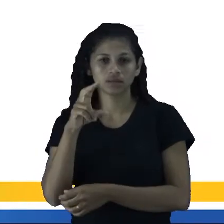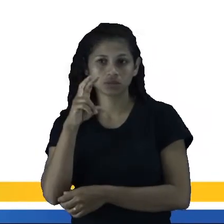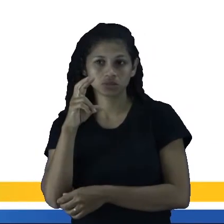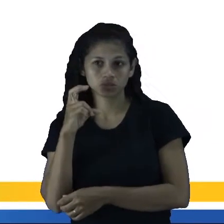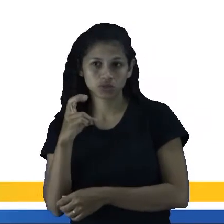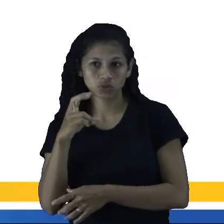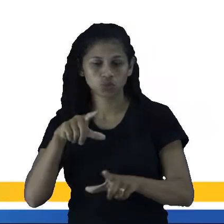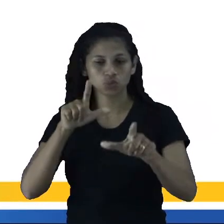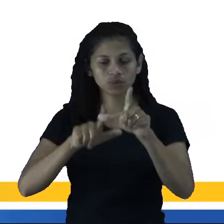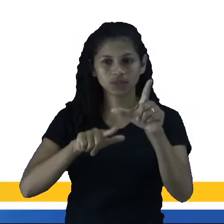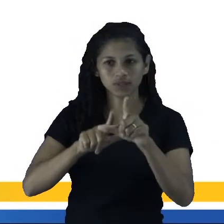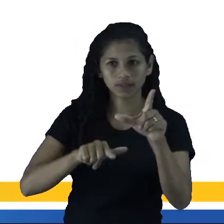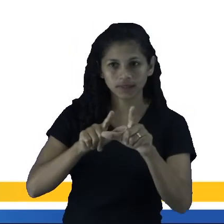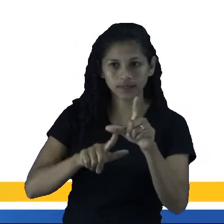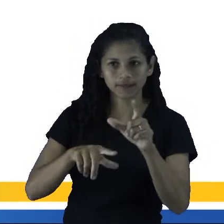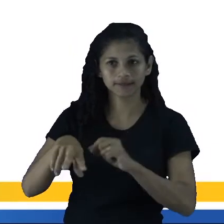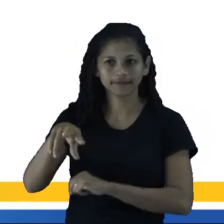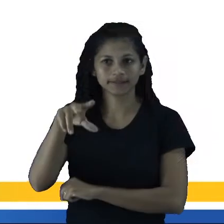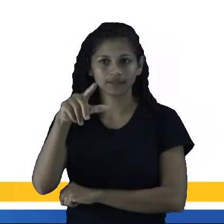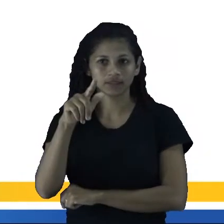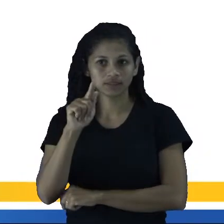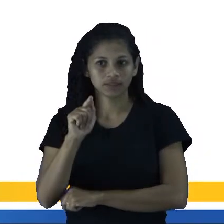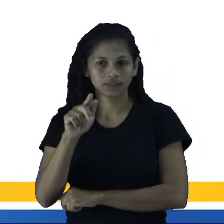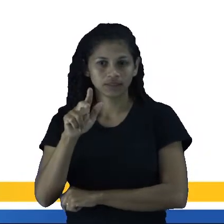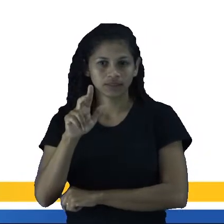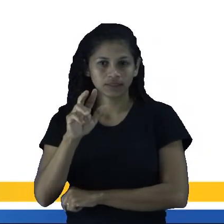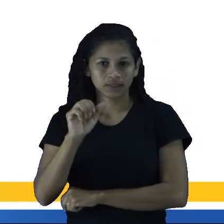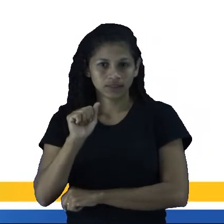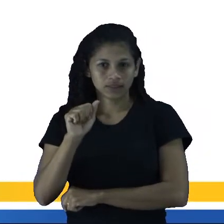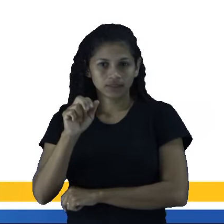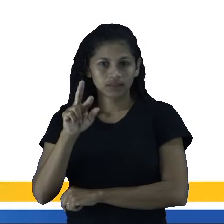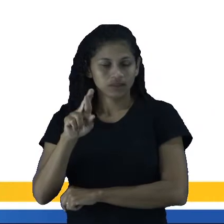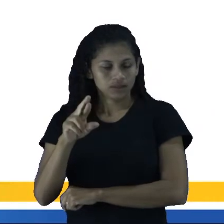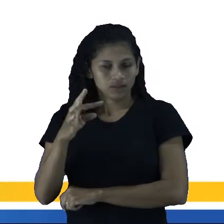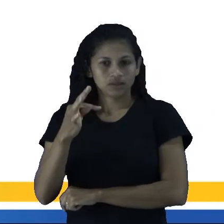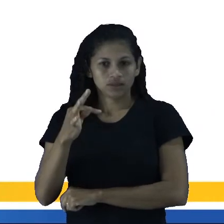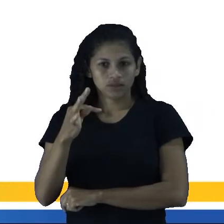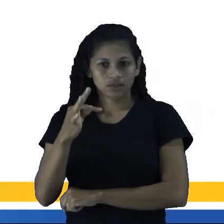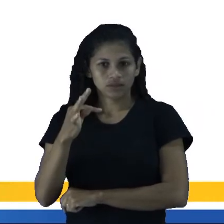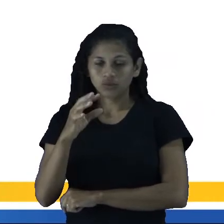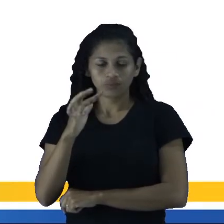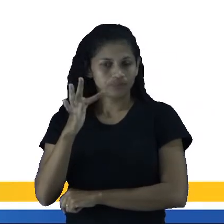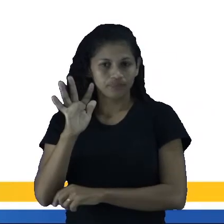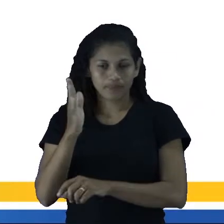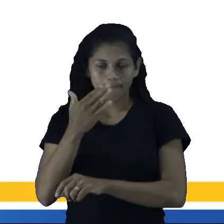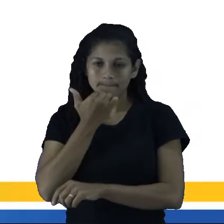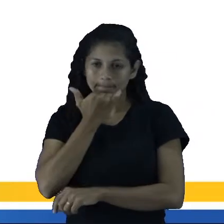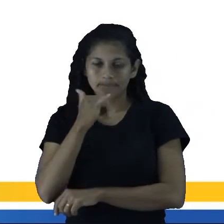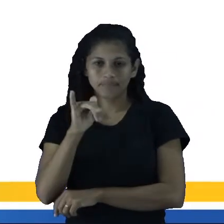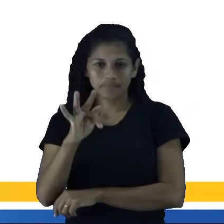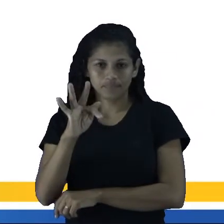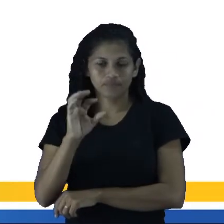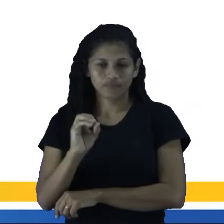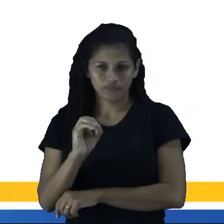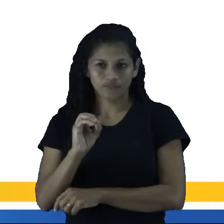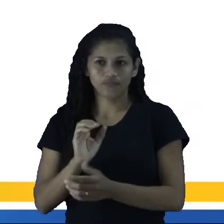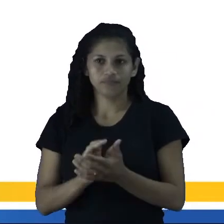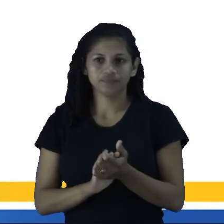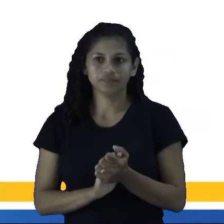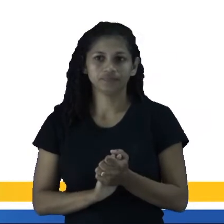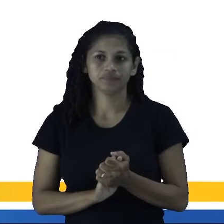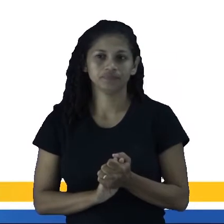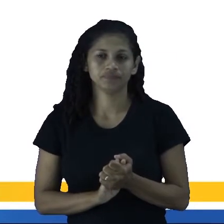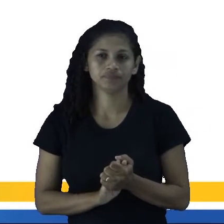vou trocá-los de lugar entre si, formando palavras novas, mesmo que elas não tenham sentido. Ok?